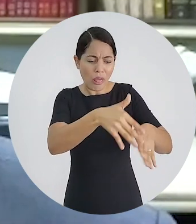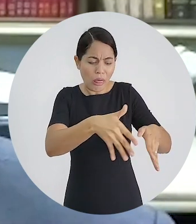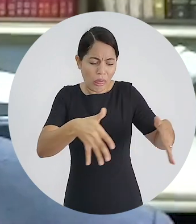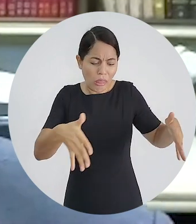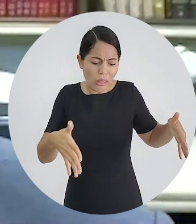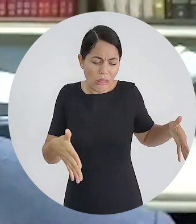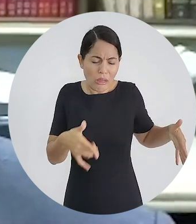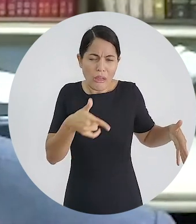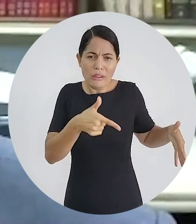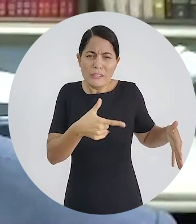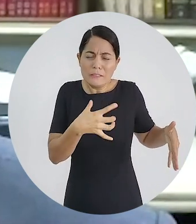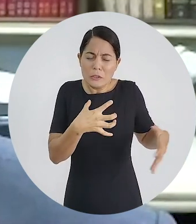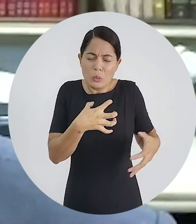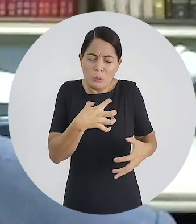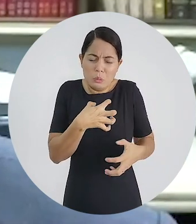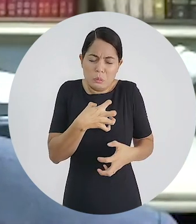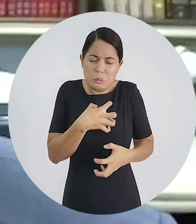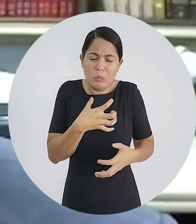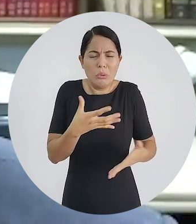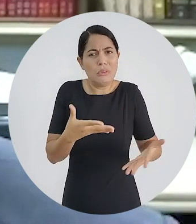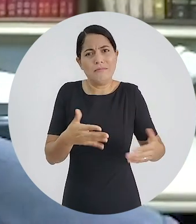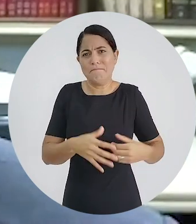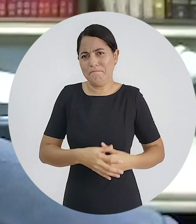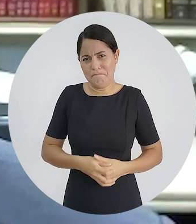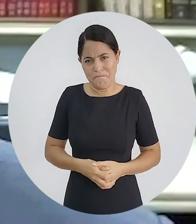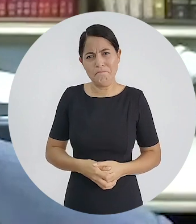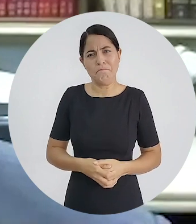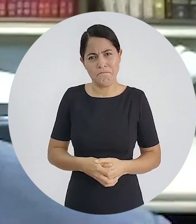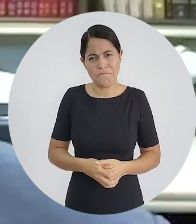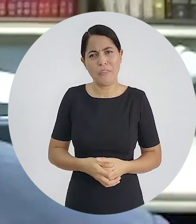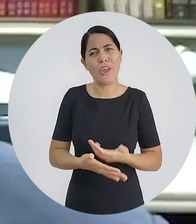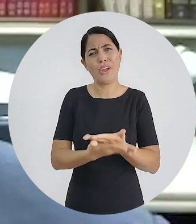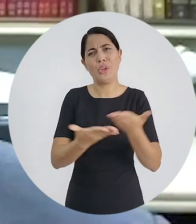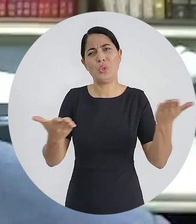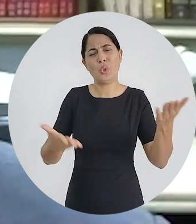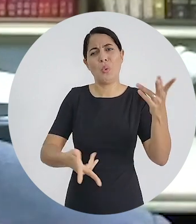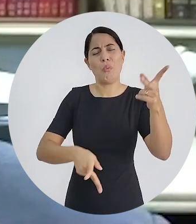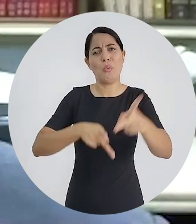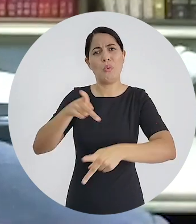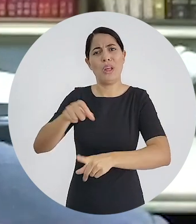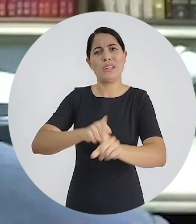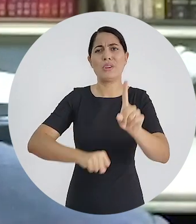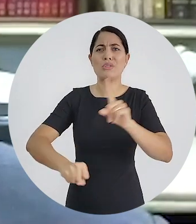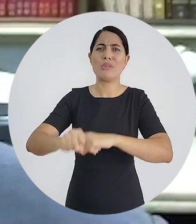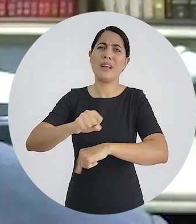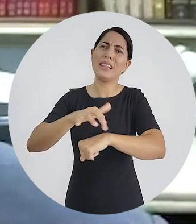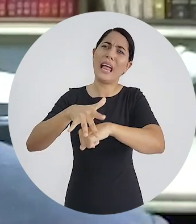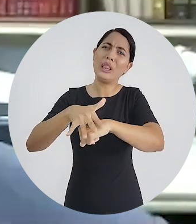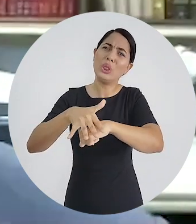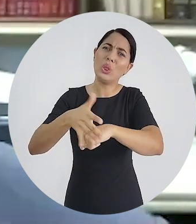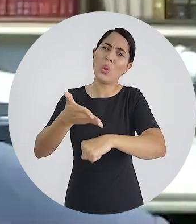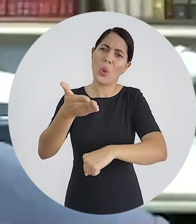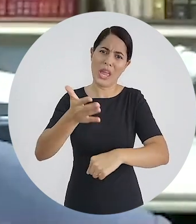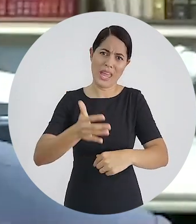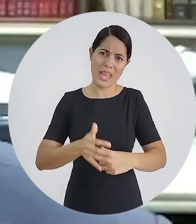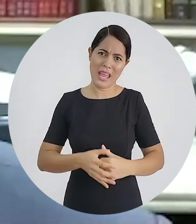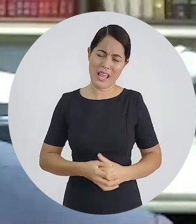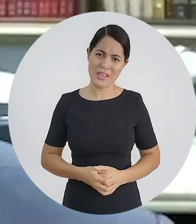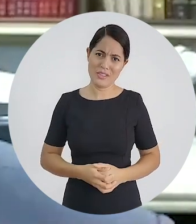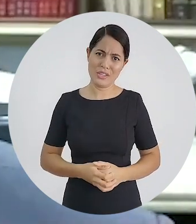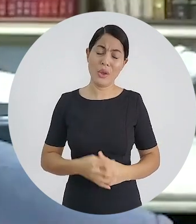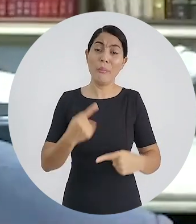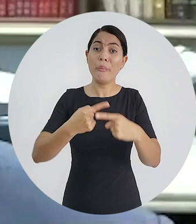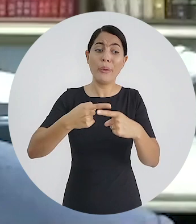situação daquela, né? É exatamente a evidência de que nós estamos numa sociedade doente. Aquilo